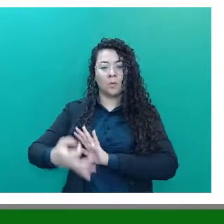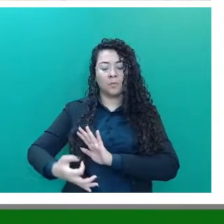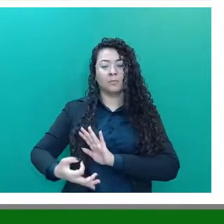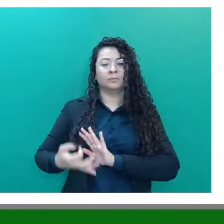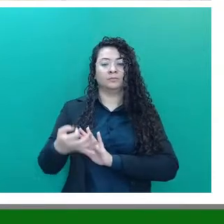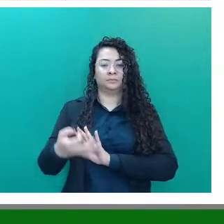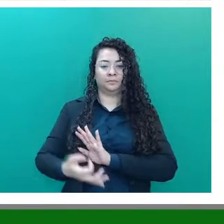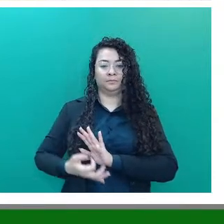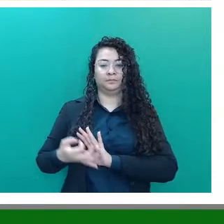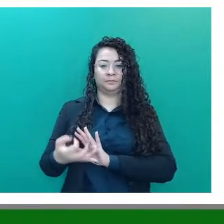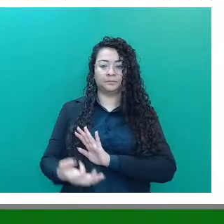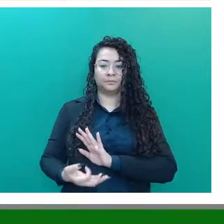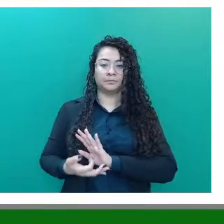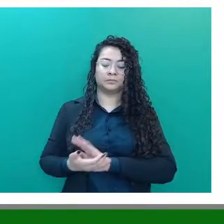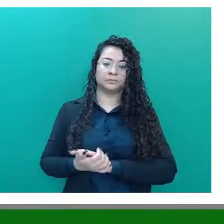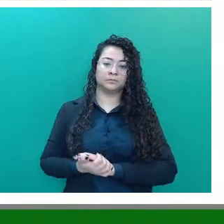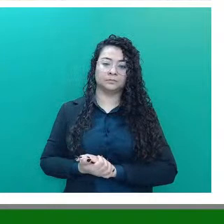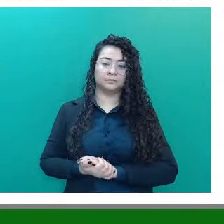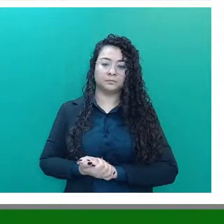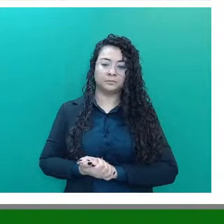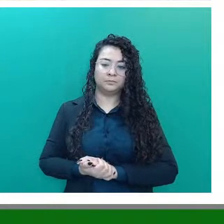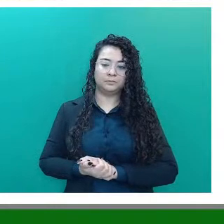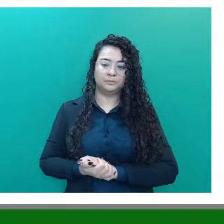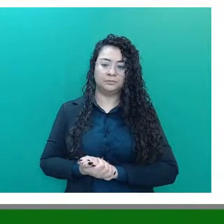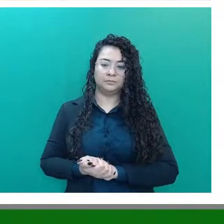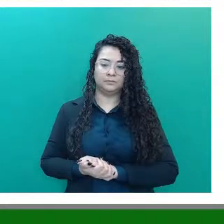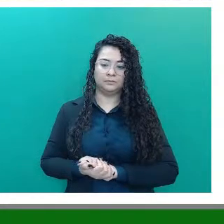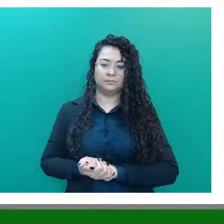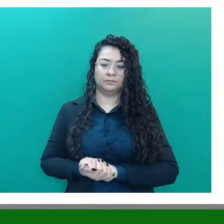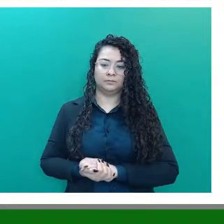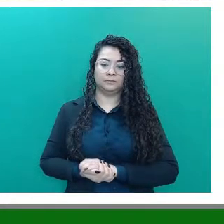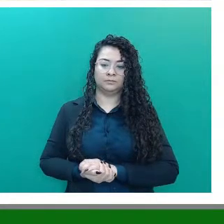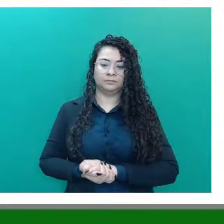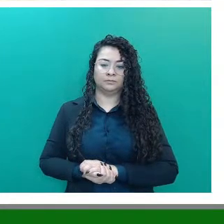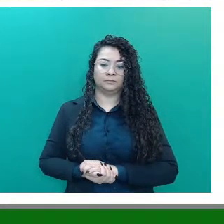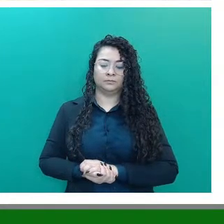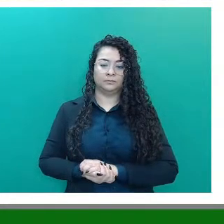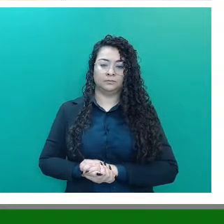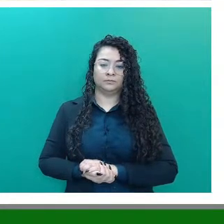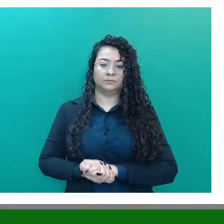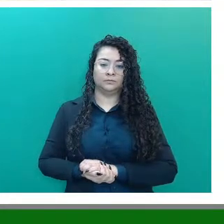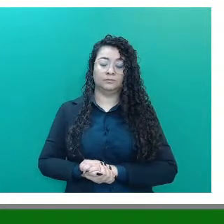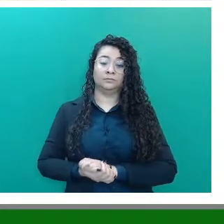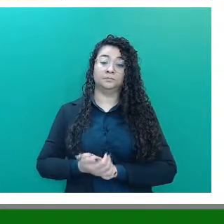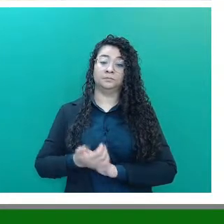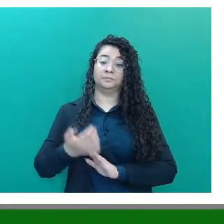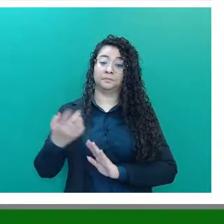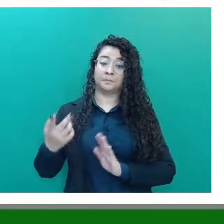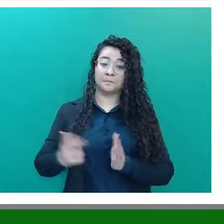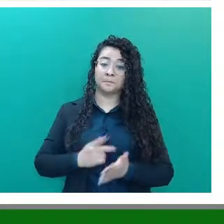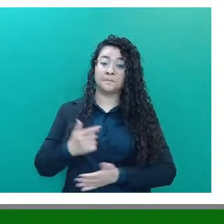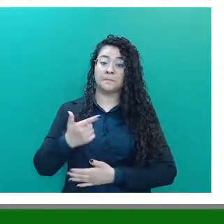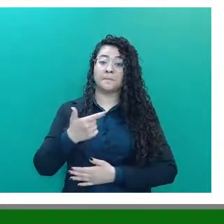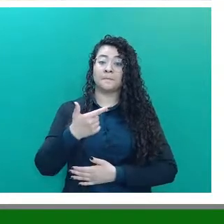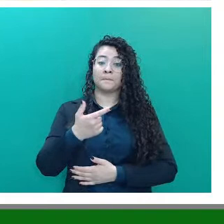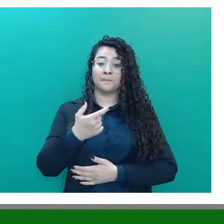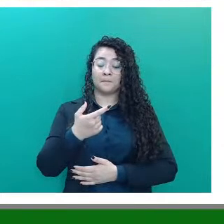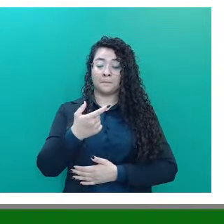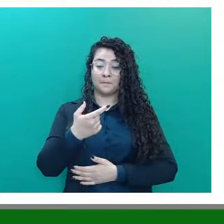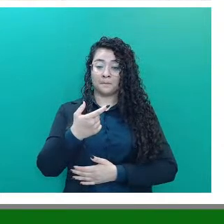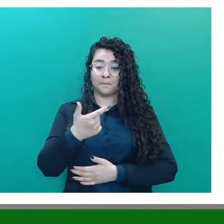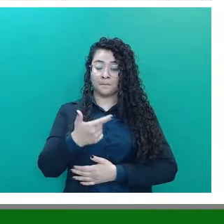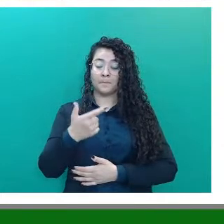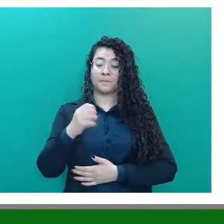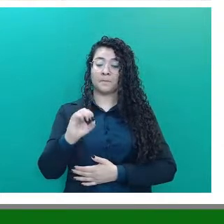a sua interpretação, né? Na página 205, você diz assim, ó. Conforme discutimos no